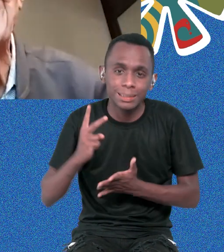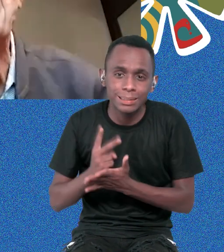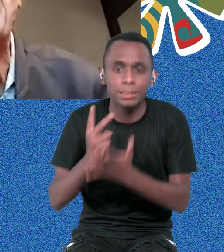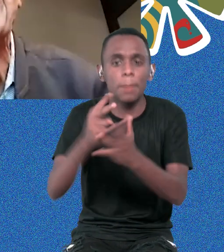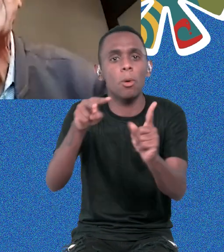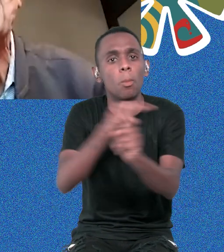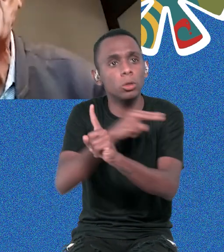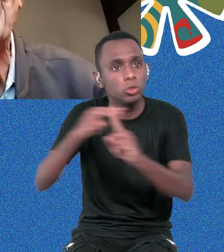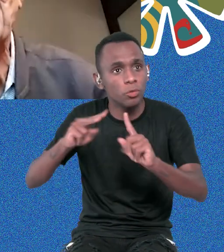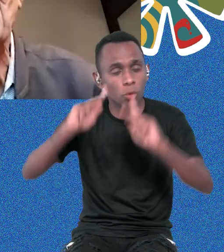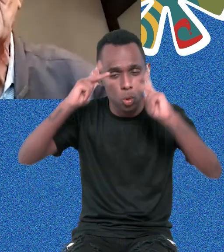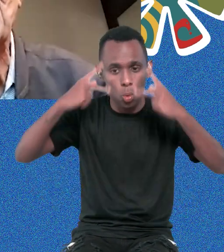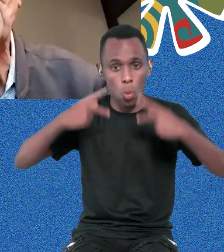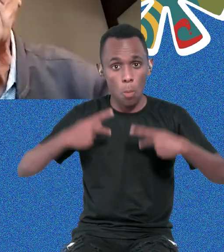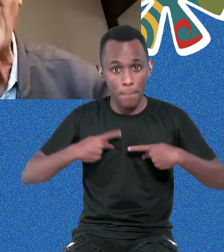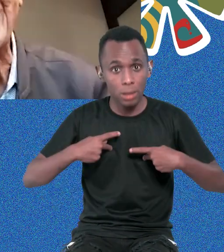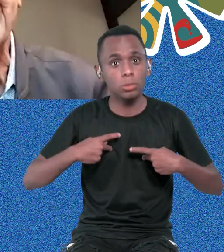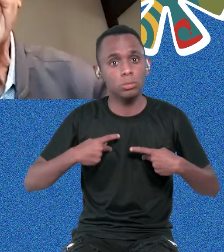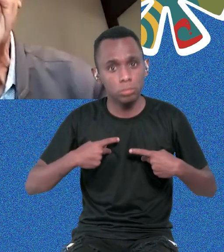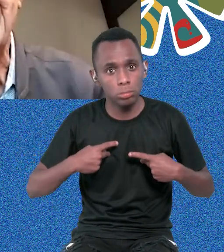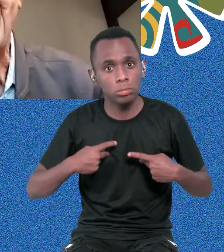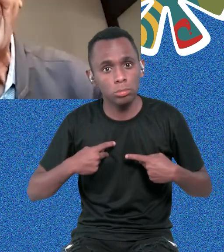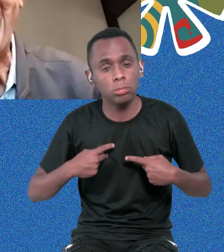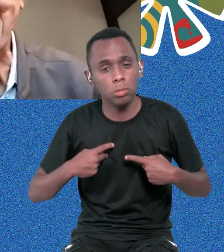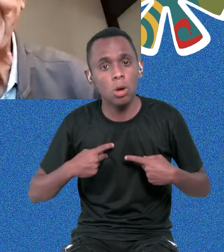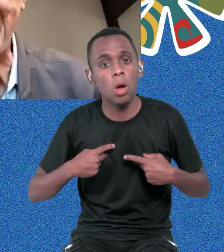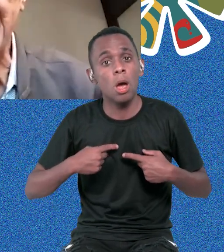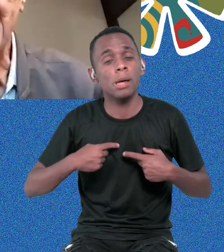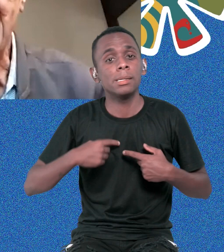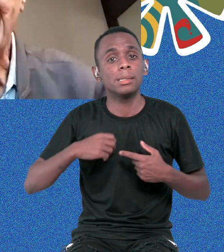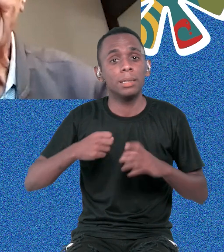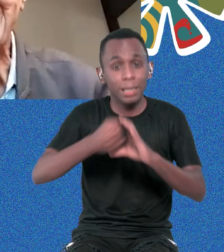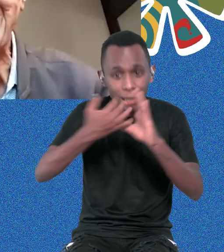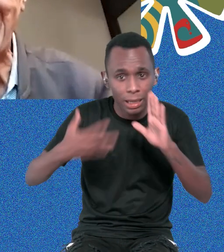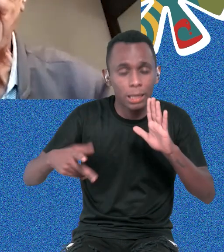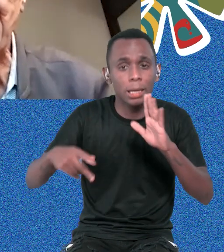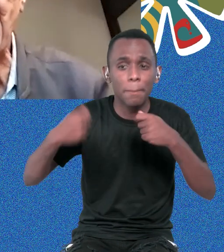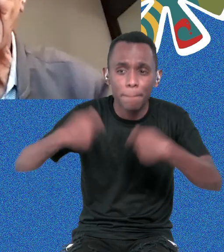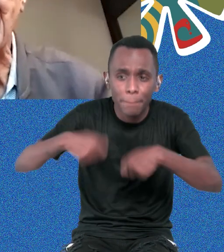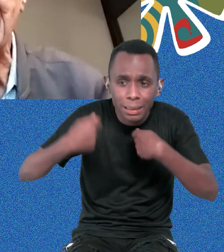um paradigma de humano dual, abissal,